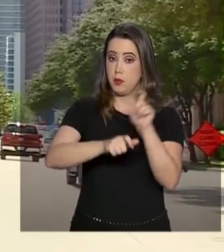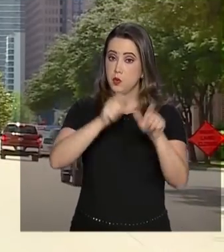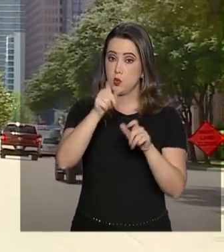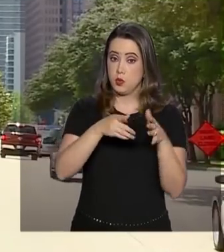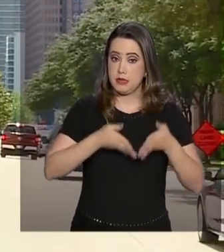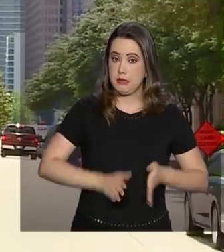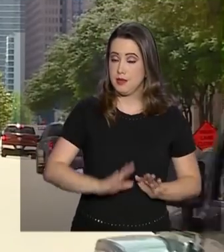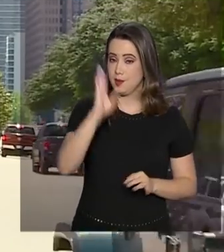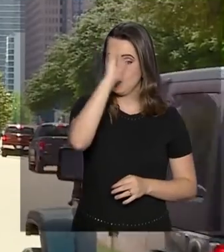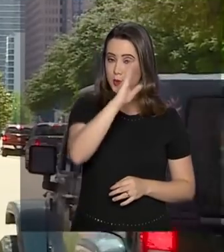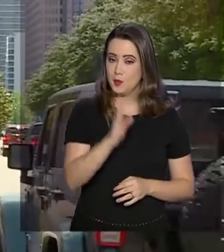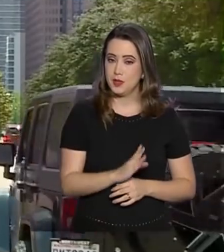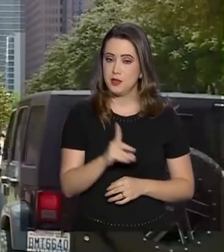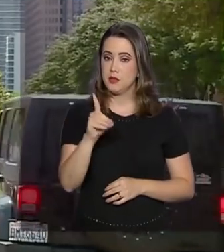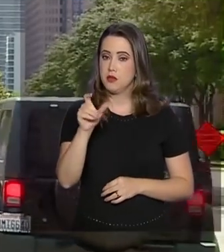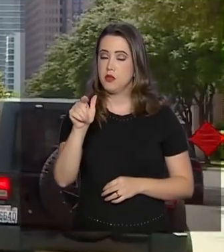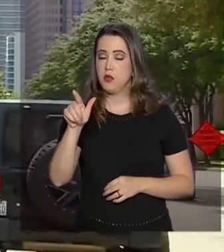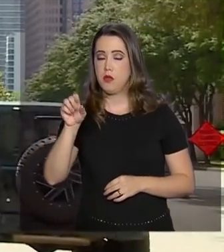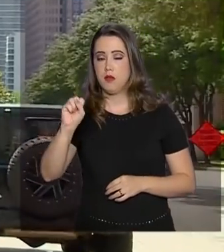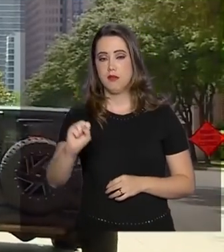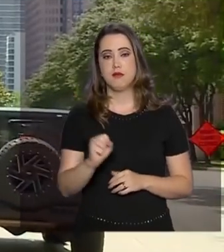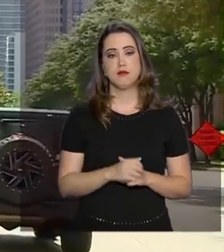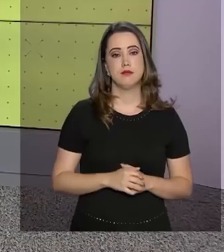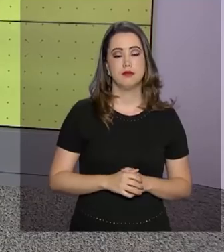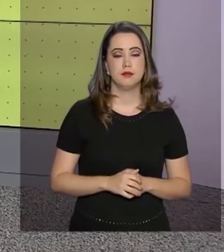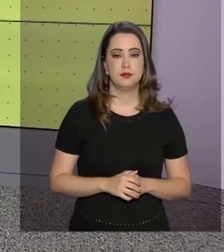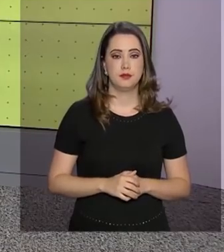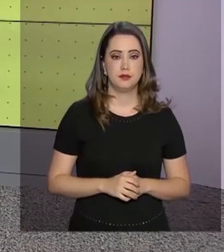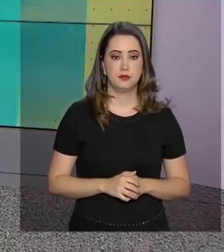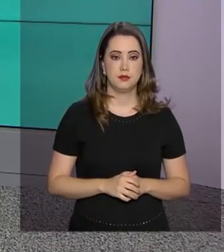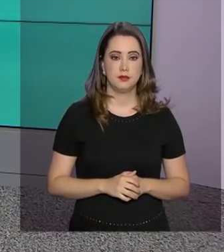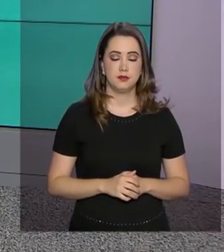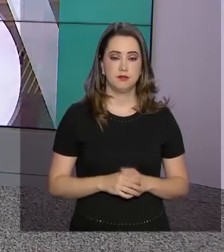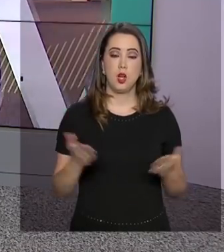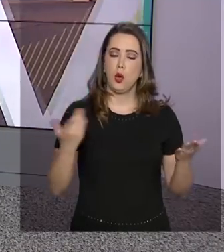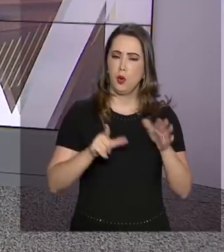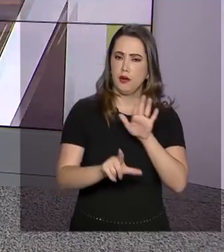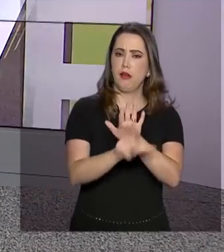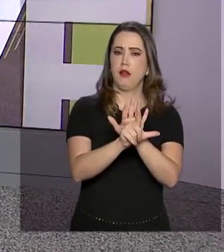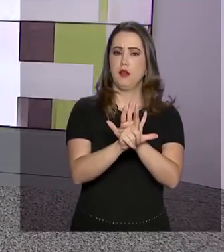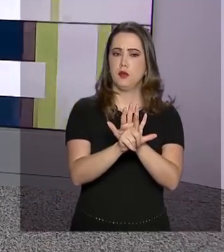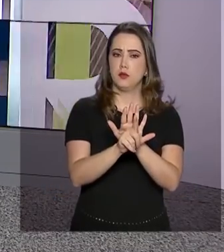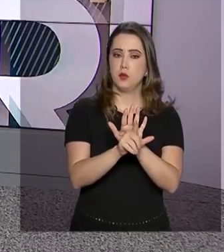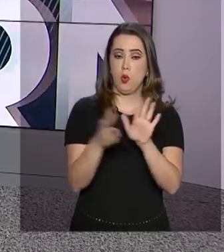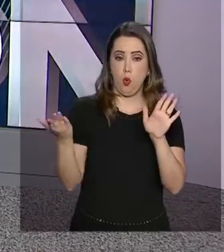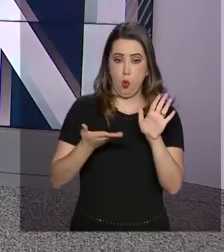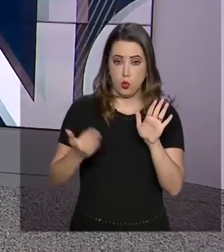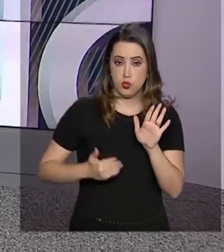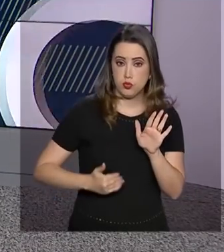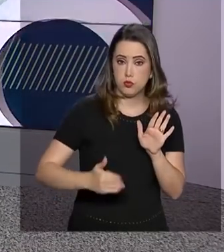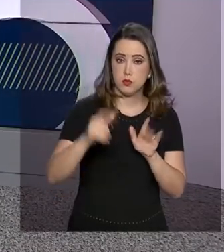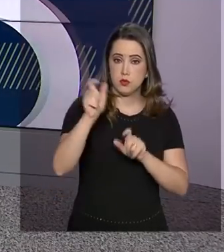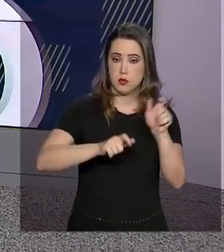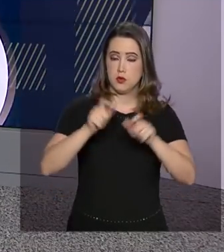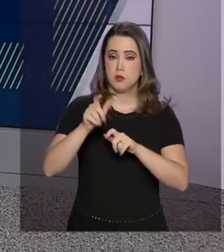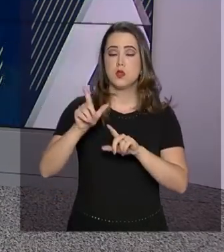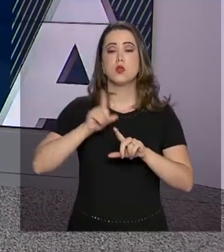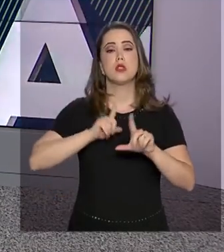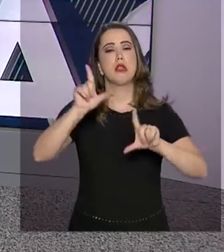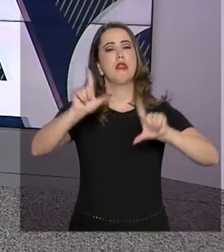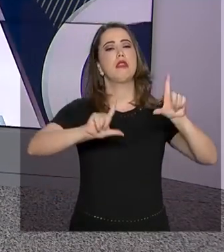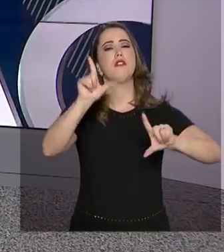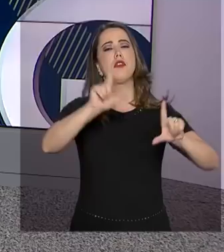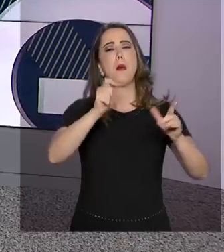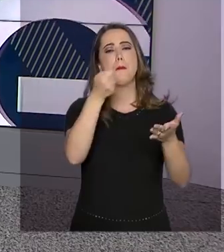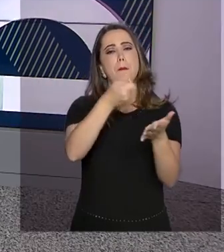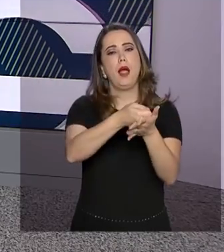de dallas no texas luana karen agora é lei a partir de hoje os usuários de tv por assinatura